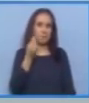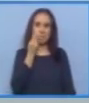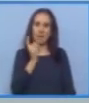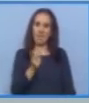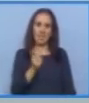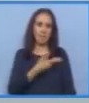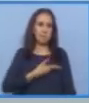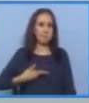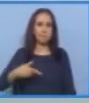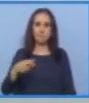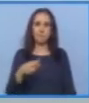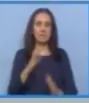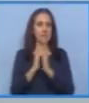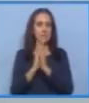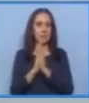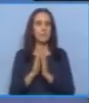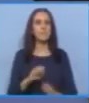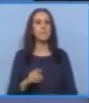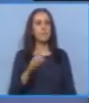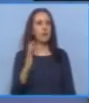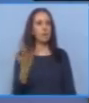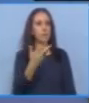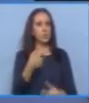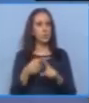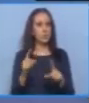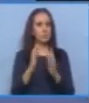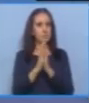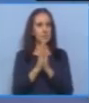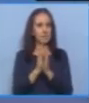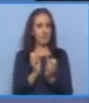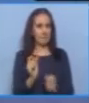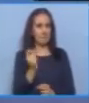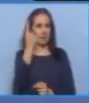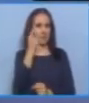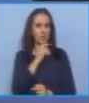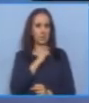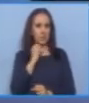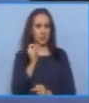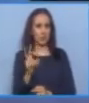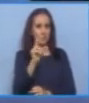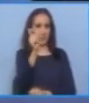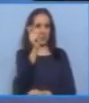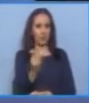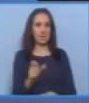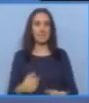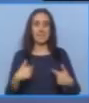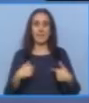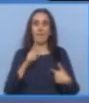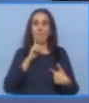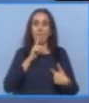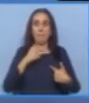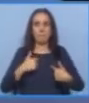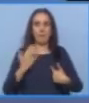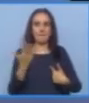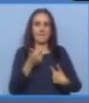mais habitual de celebrar. E deu outro ambiente à própria primeira missa do novo sacerdote? Eu sou suspeito. Para mim deu um